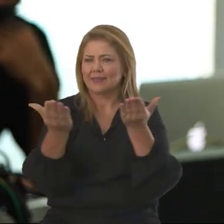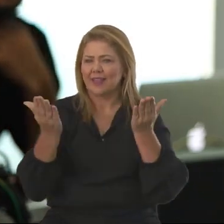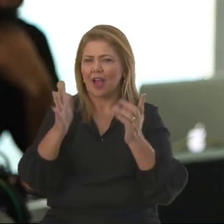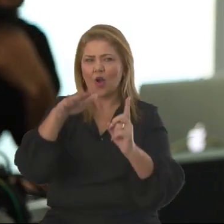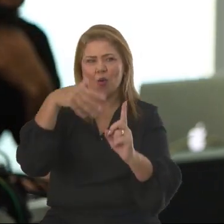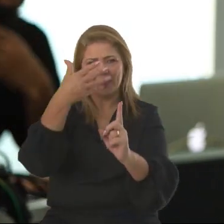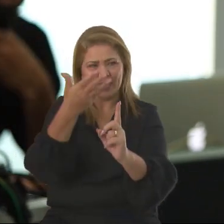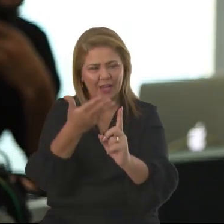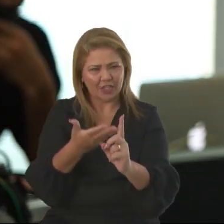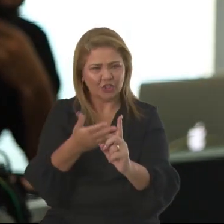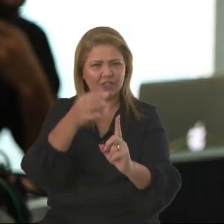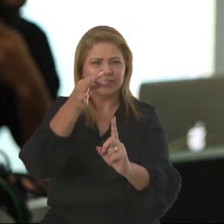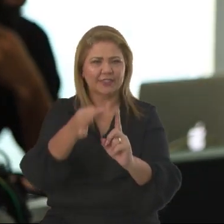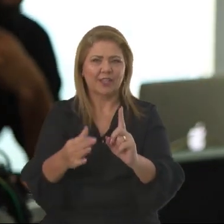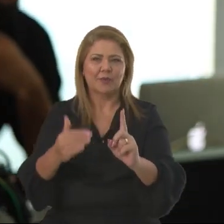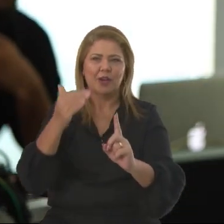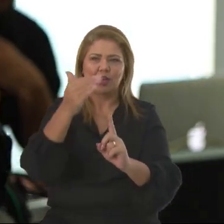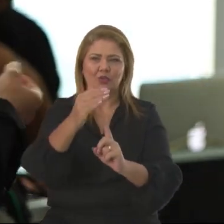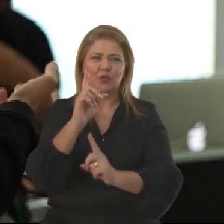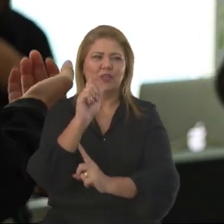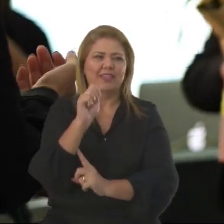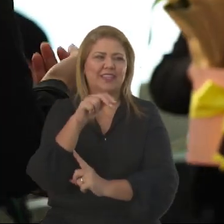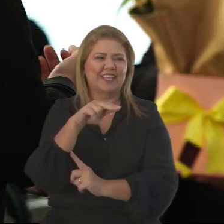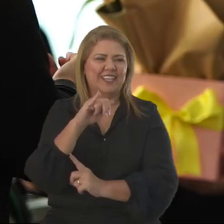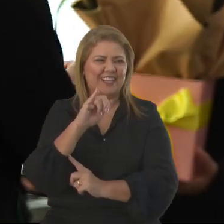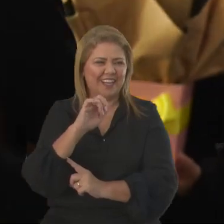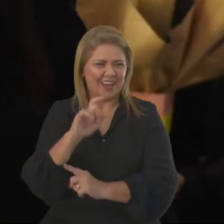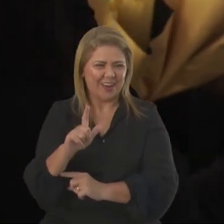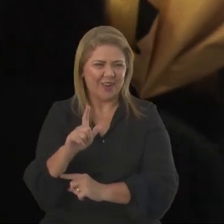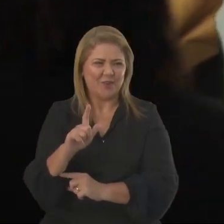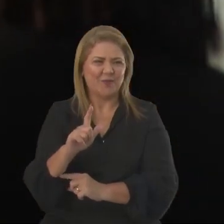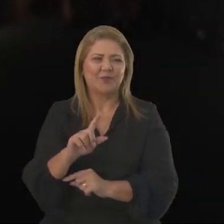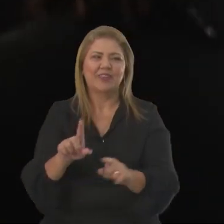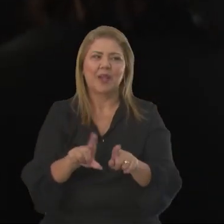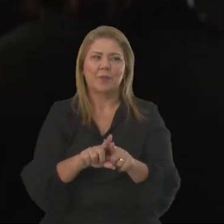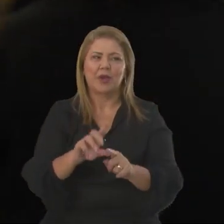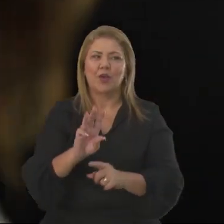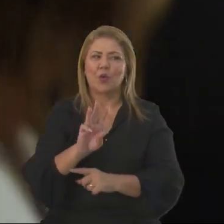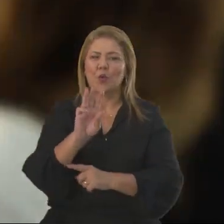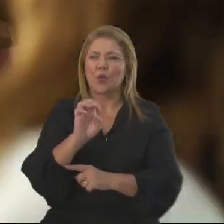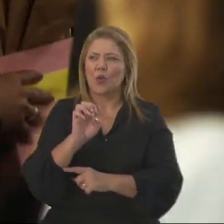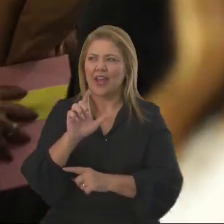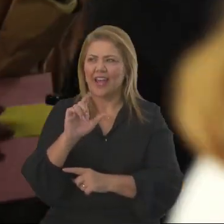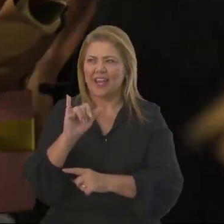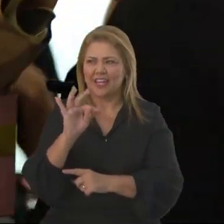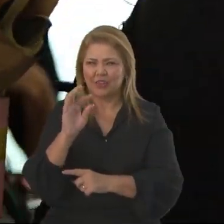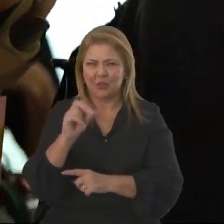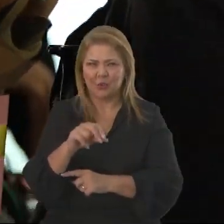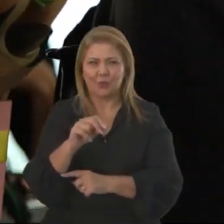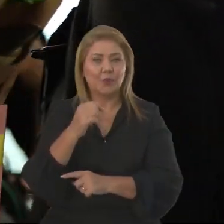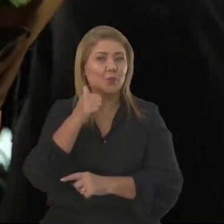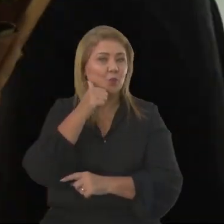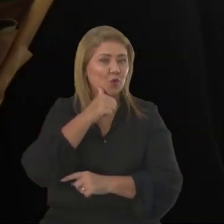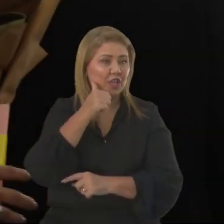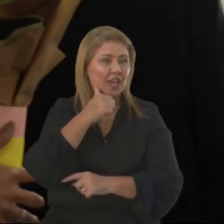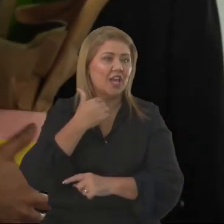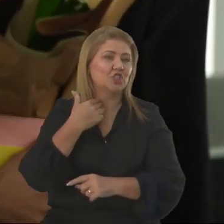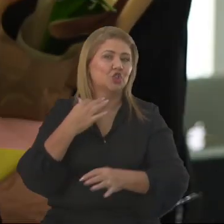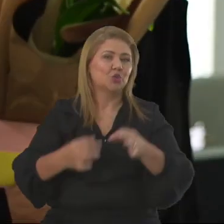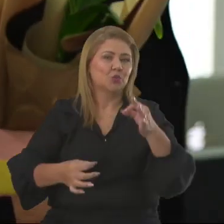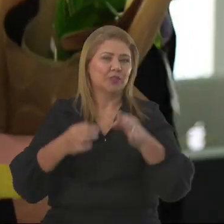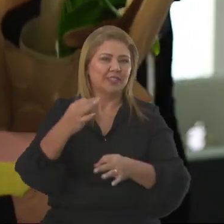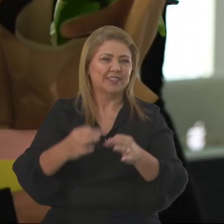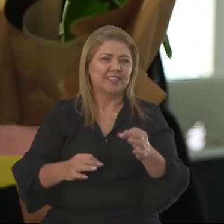os desembargadores Daniel Viana Júnior e Wellington Luiz Peixoto e a juíza Vanessa Rodrigues,